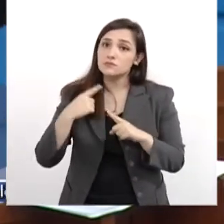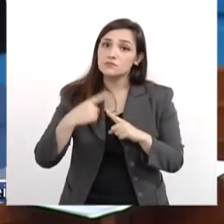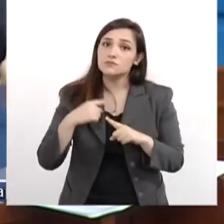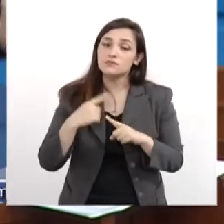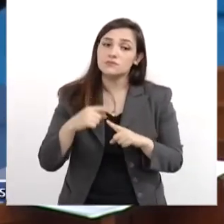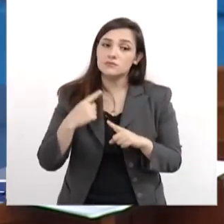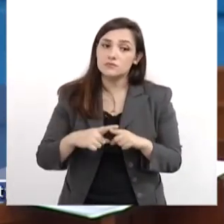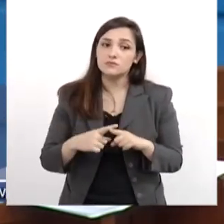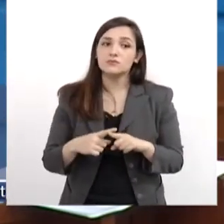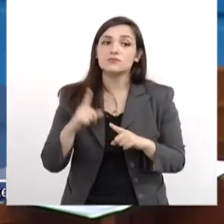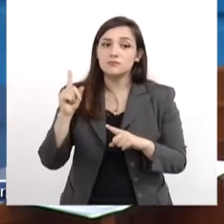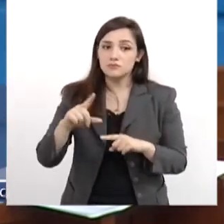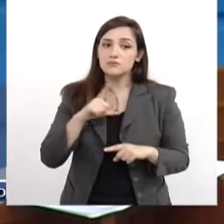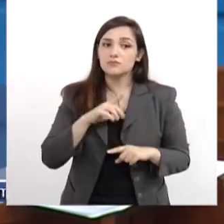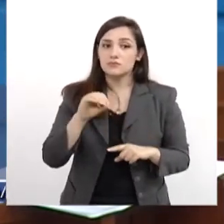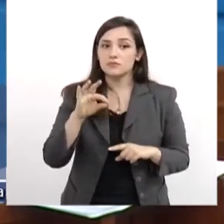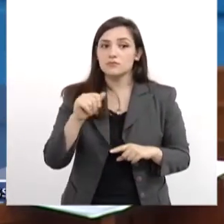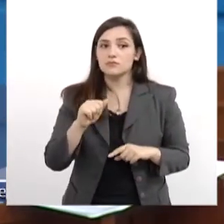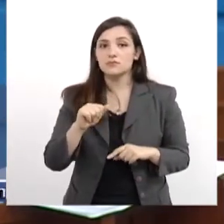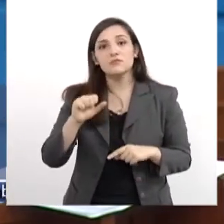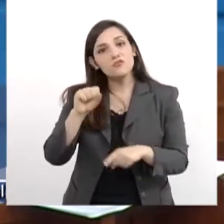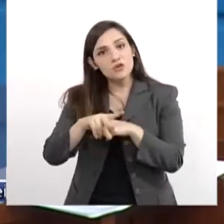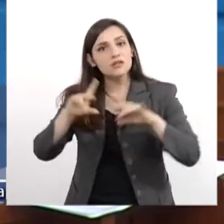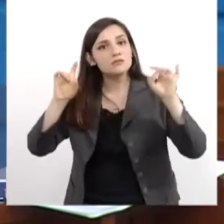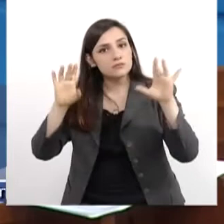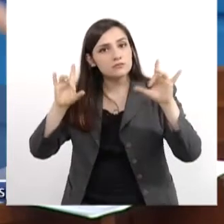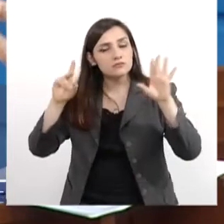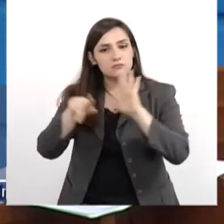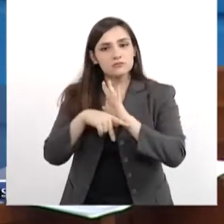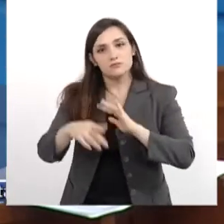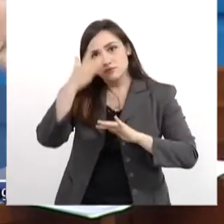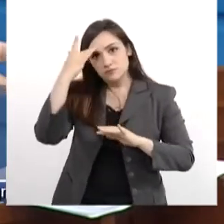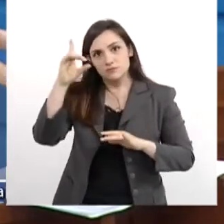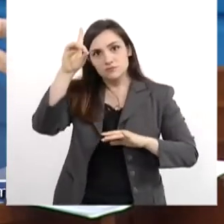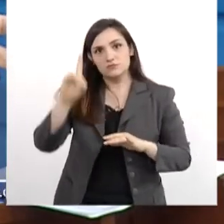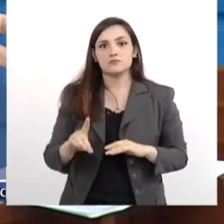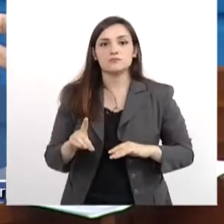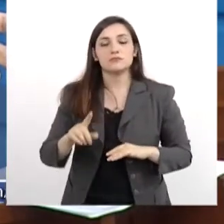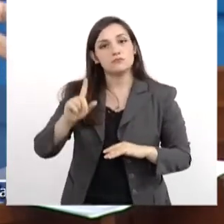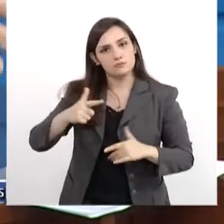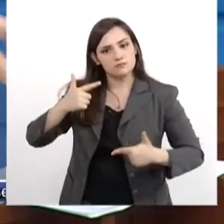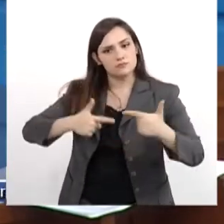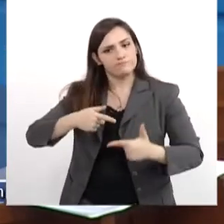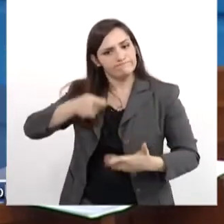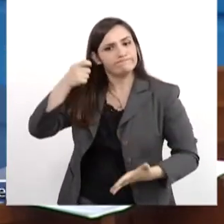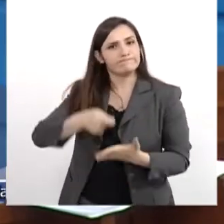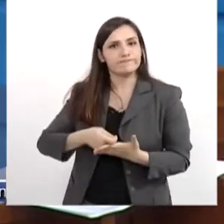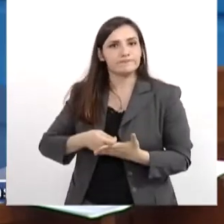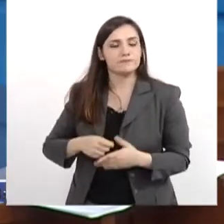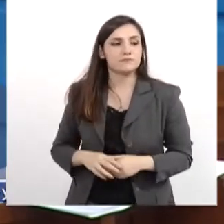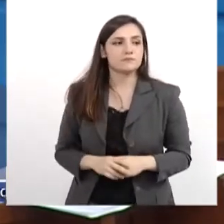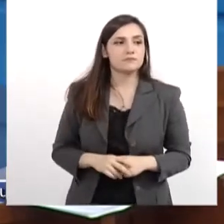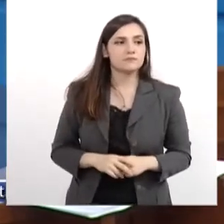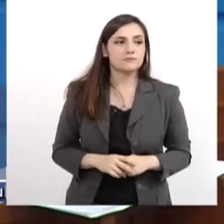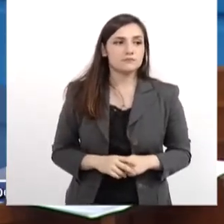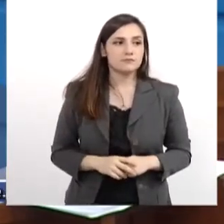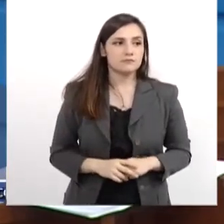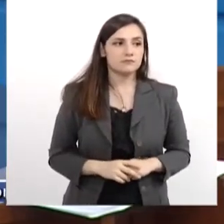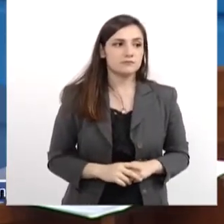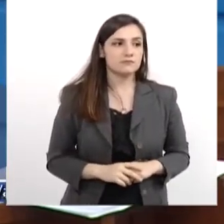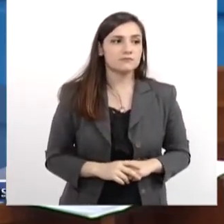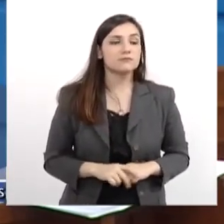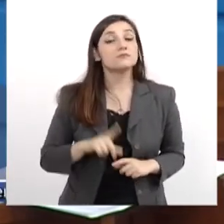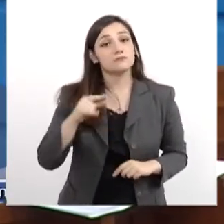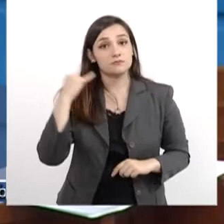da exigência dessa cota, dessa política afirmativa. Então, é